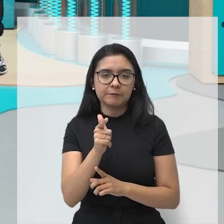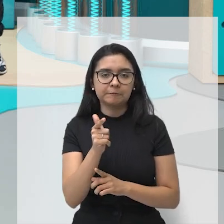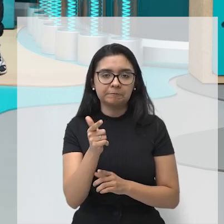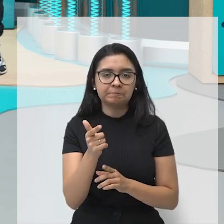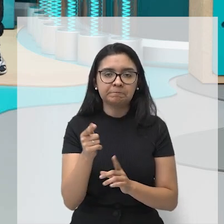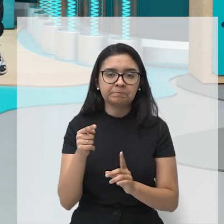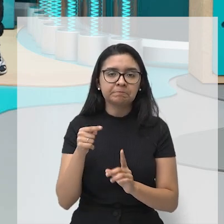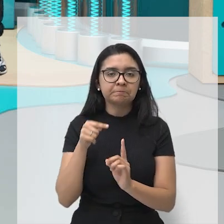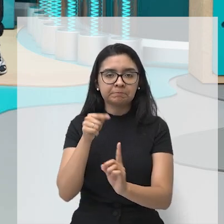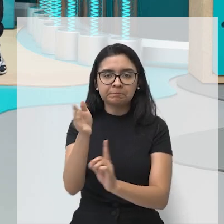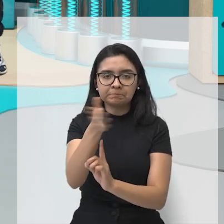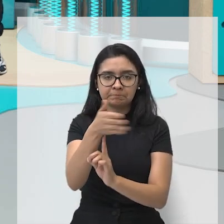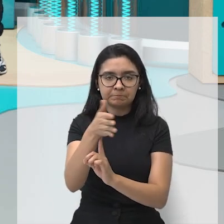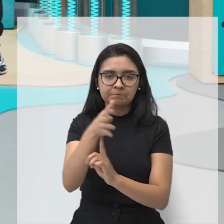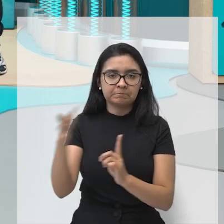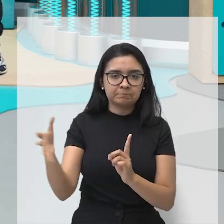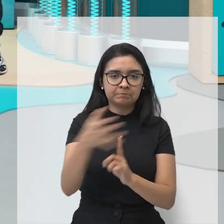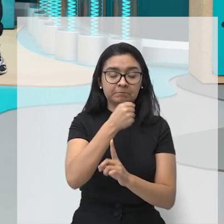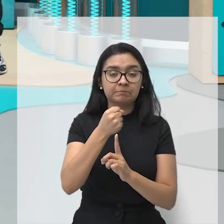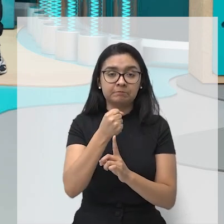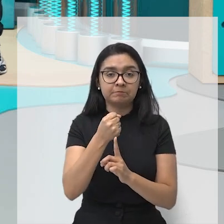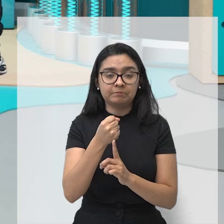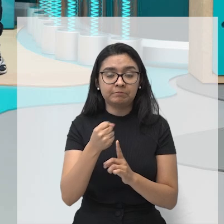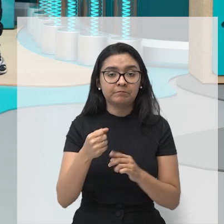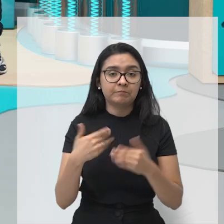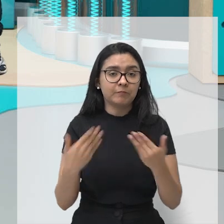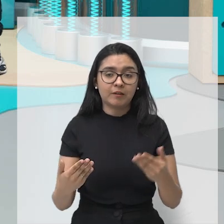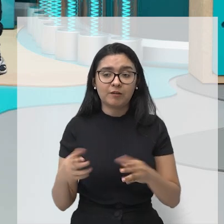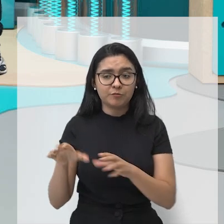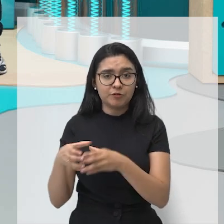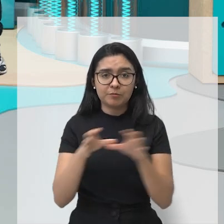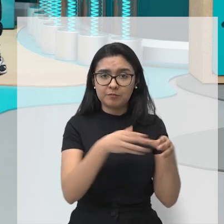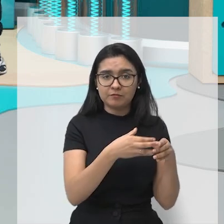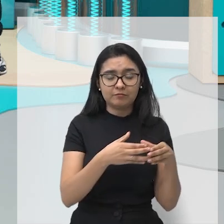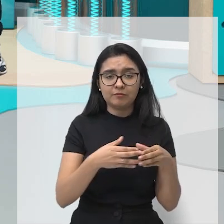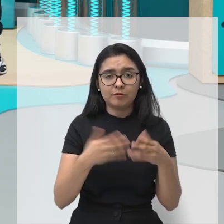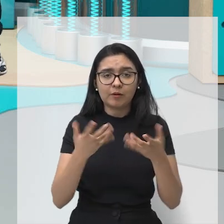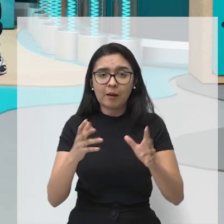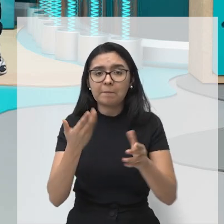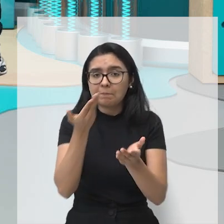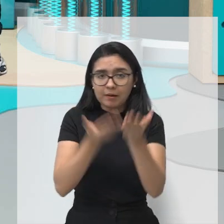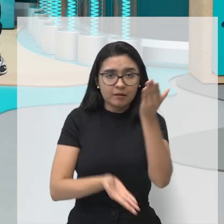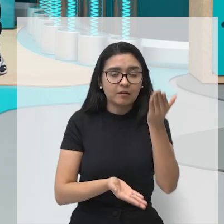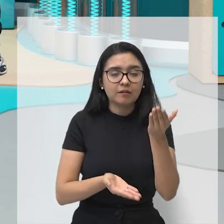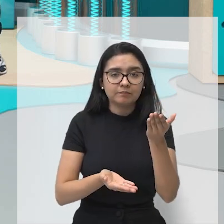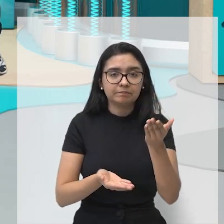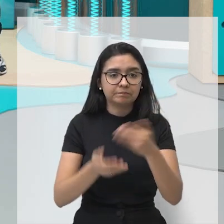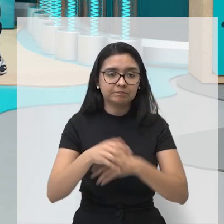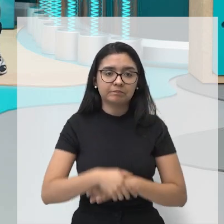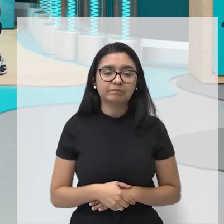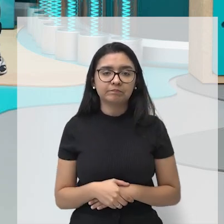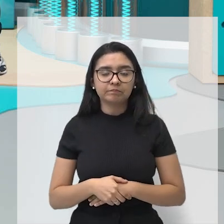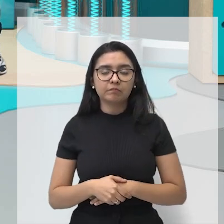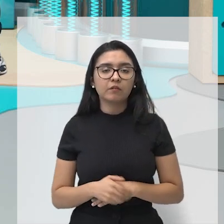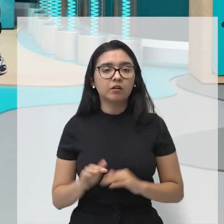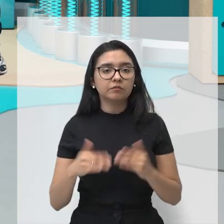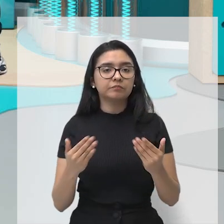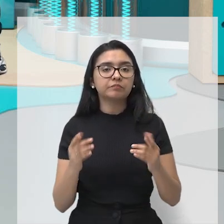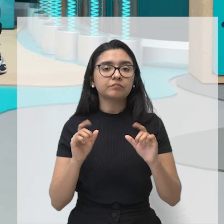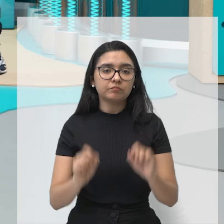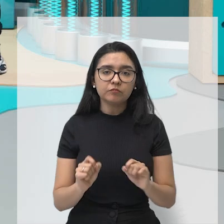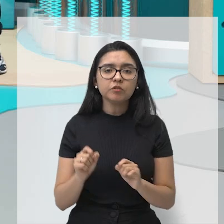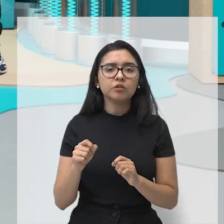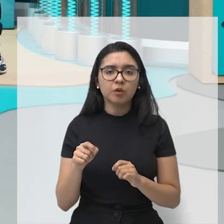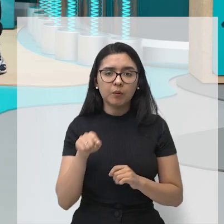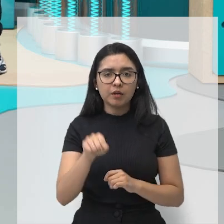até o centro do campo. Isso porque nenhum time vai querer perder, nenhum time vai querer entregar de graça a bandeira ali para o outro. Então, eles